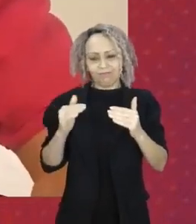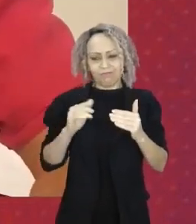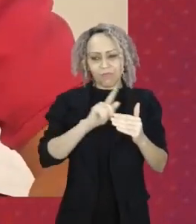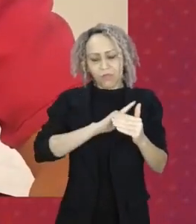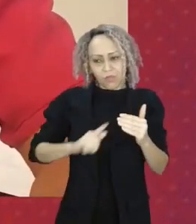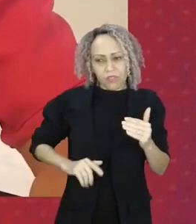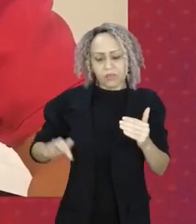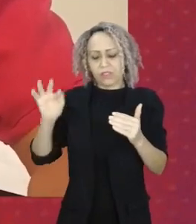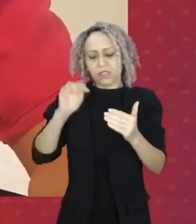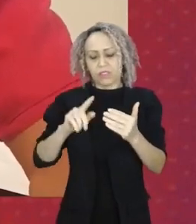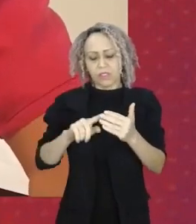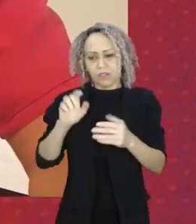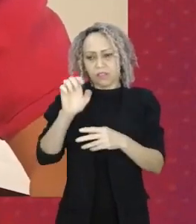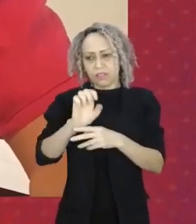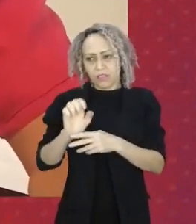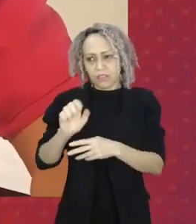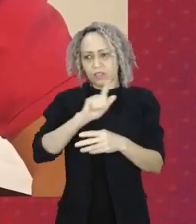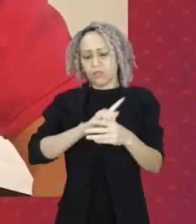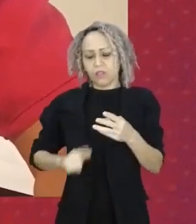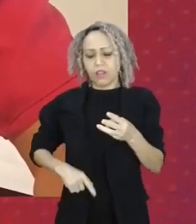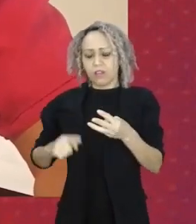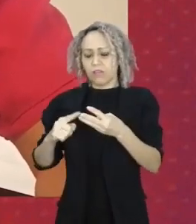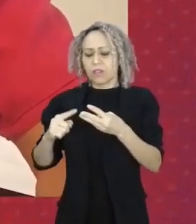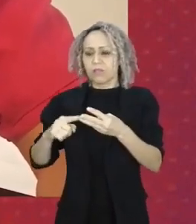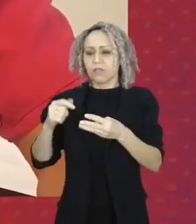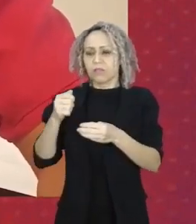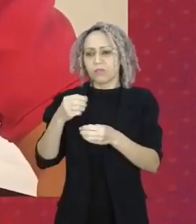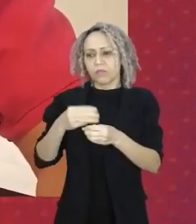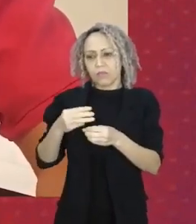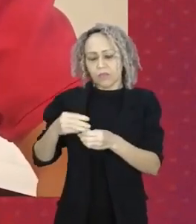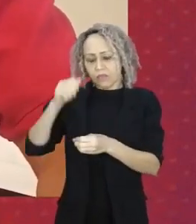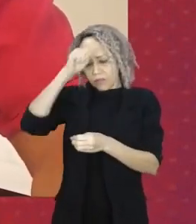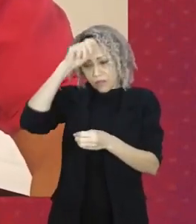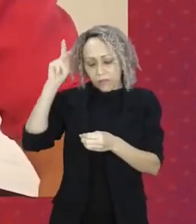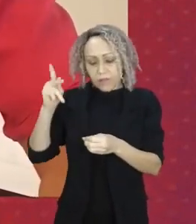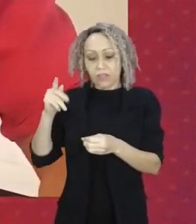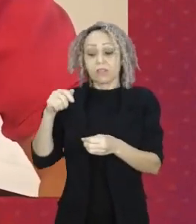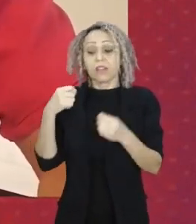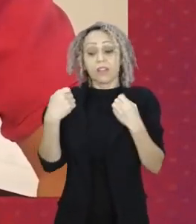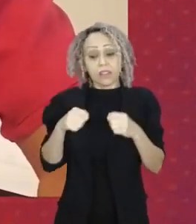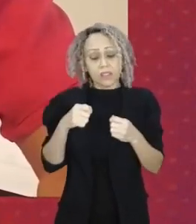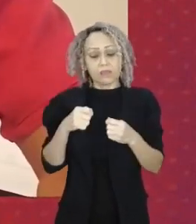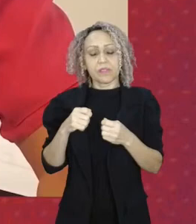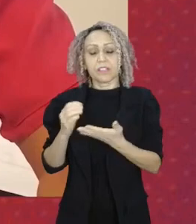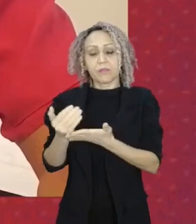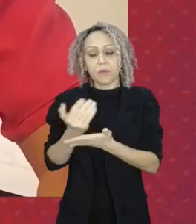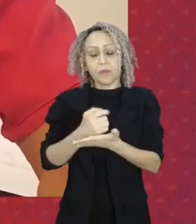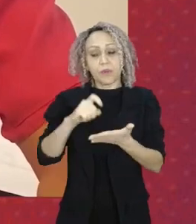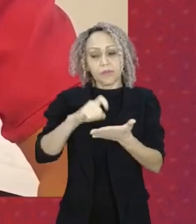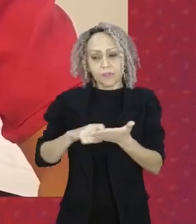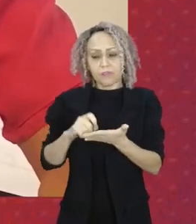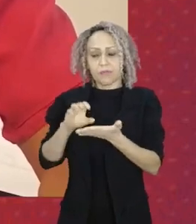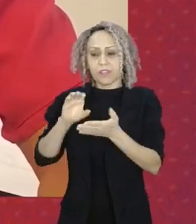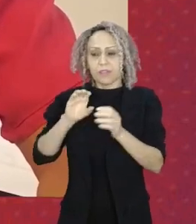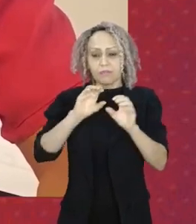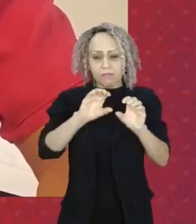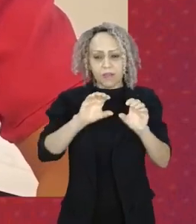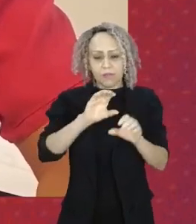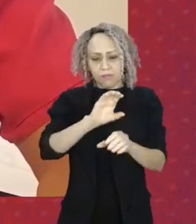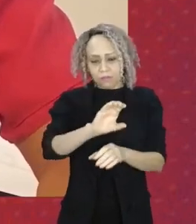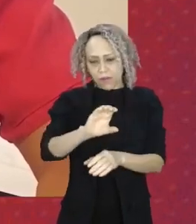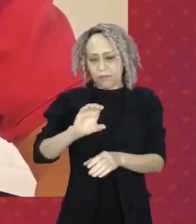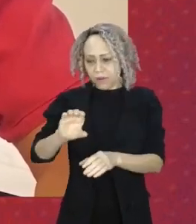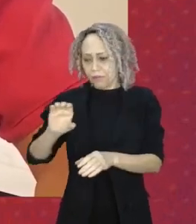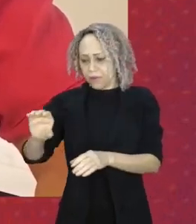que a política possa ocorrer no território. A lei número